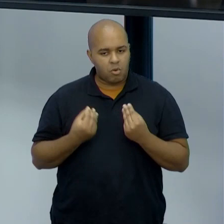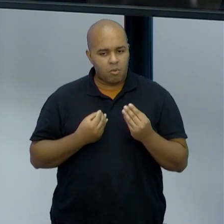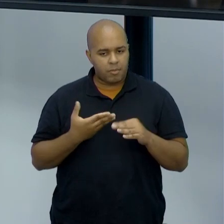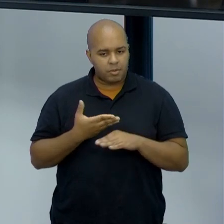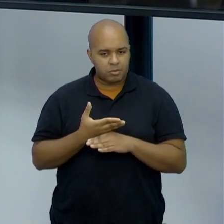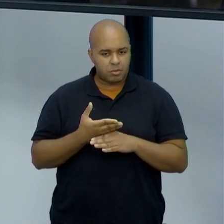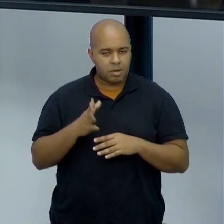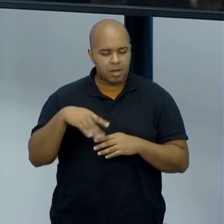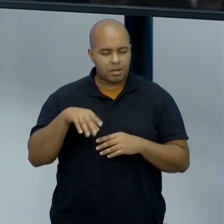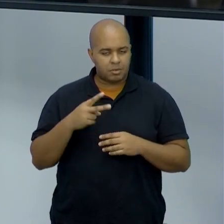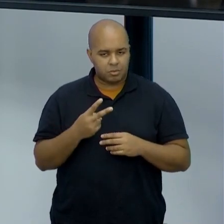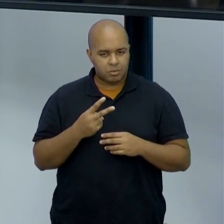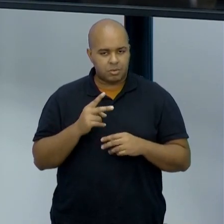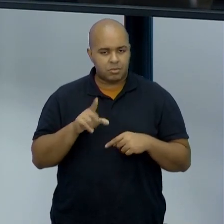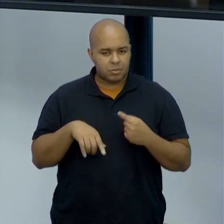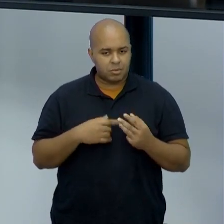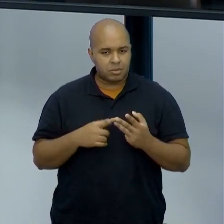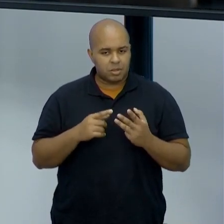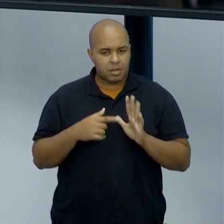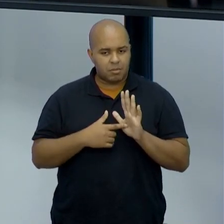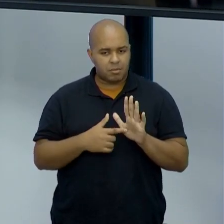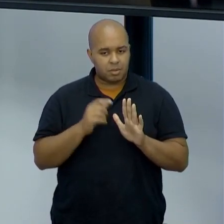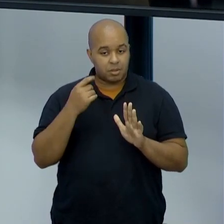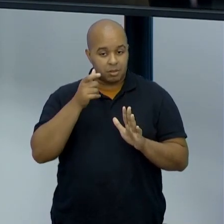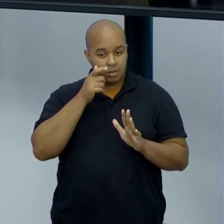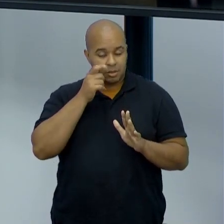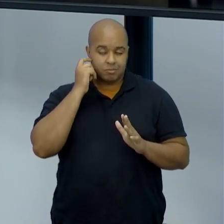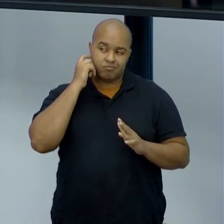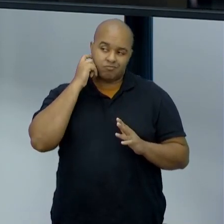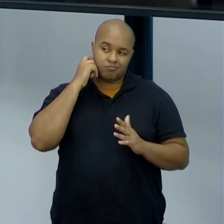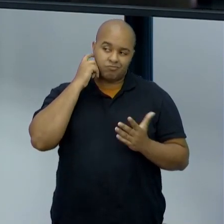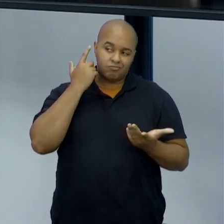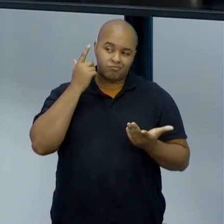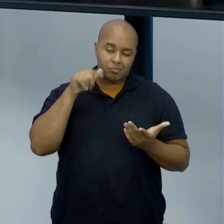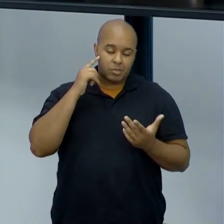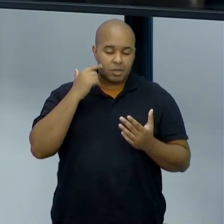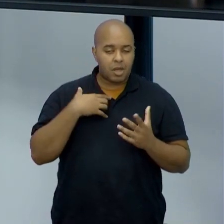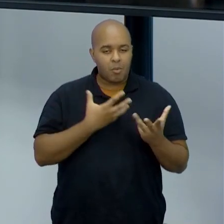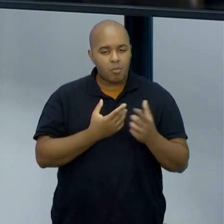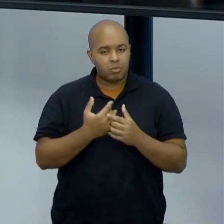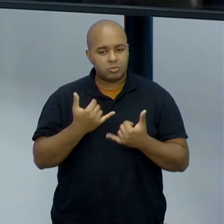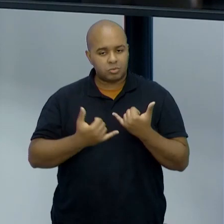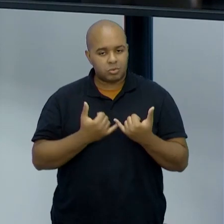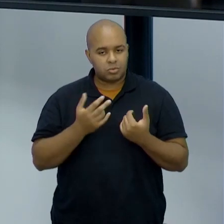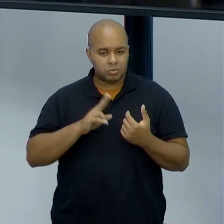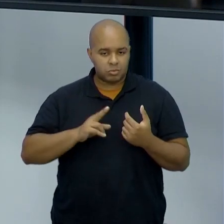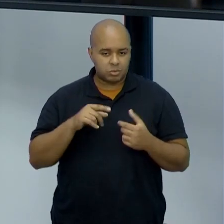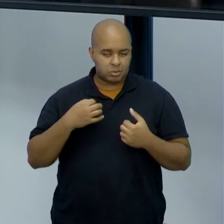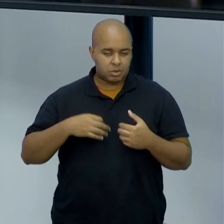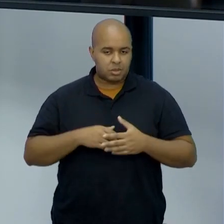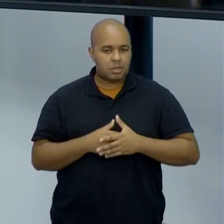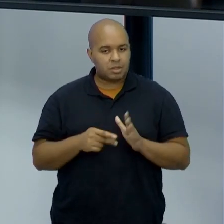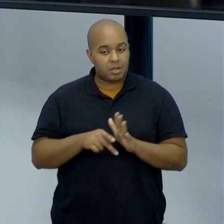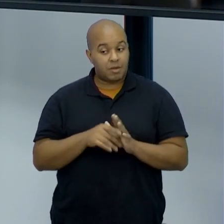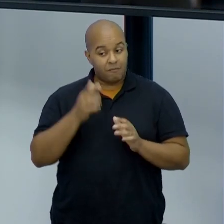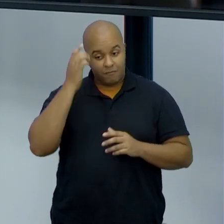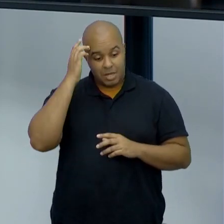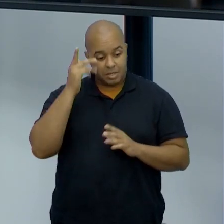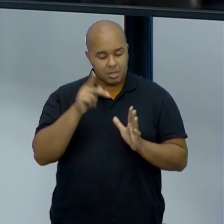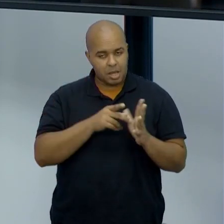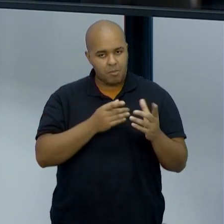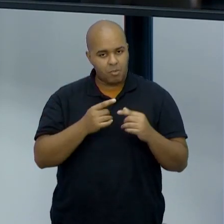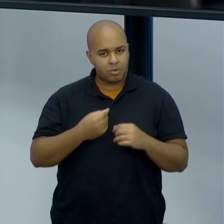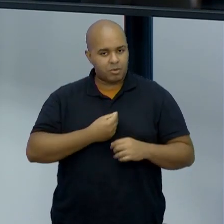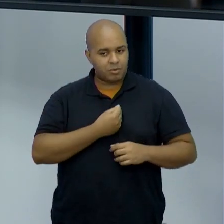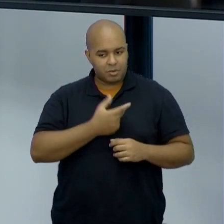de como isso acontece. Esse aqui é um elemento bastante interessante que muitos jogos utilizam e facilita